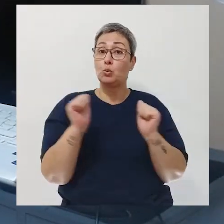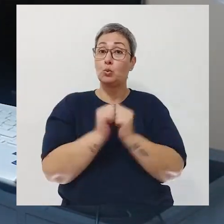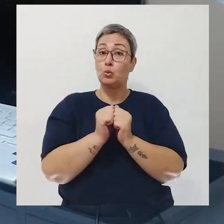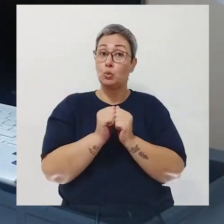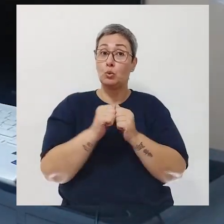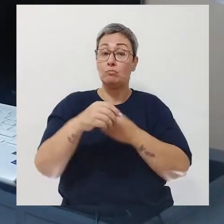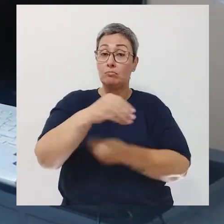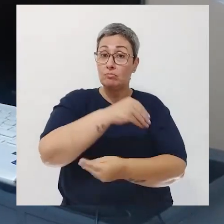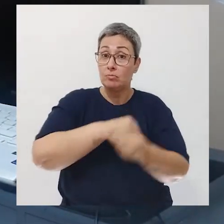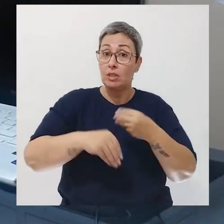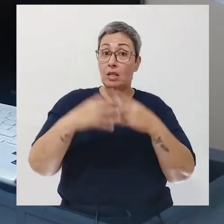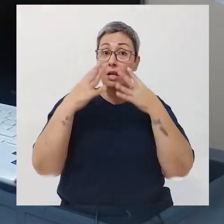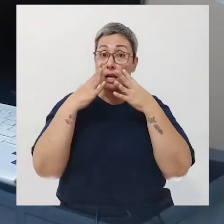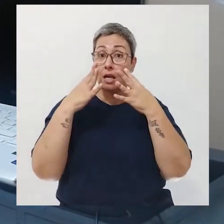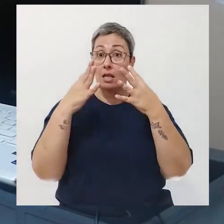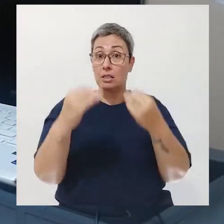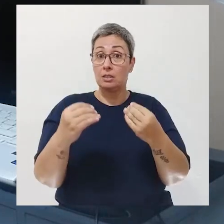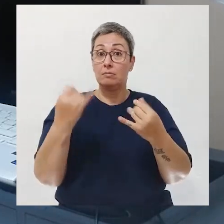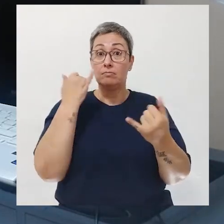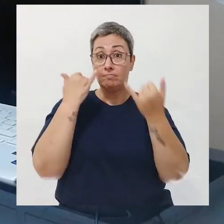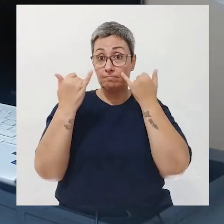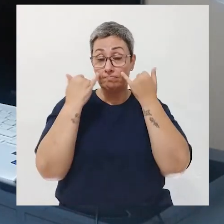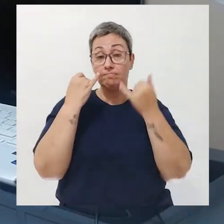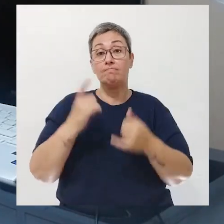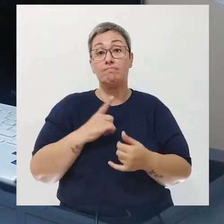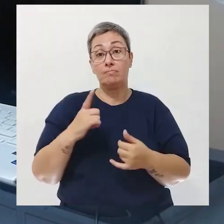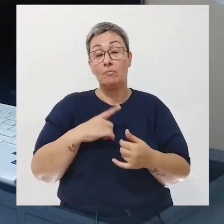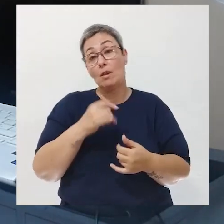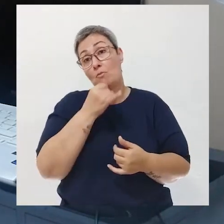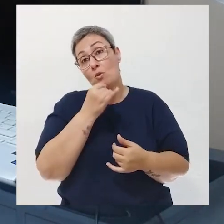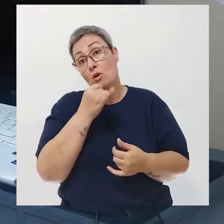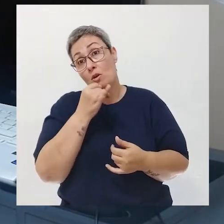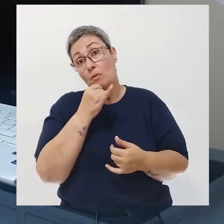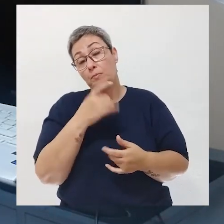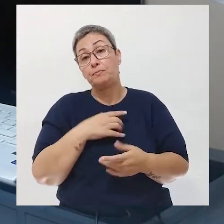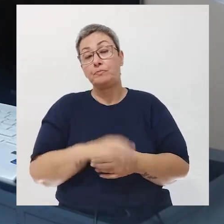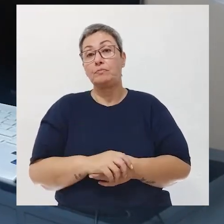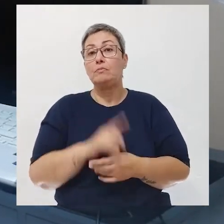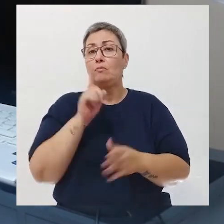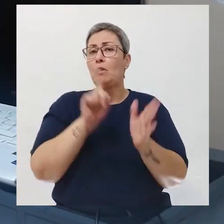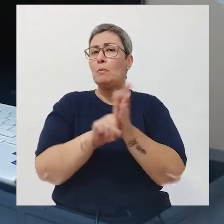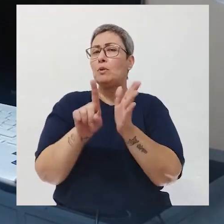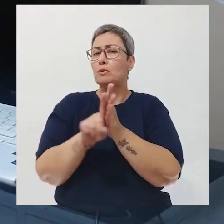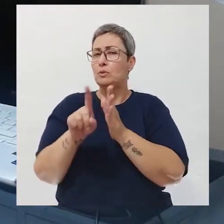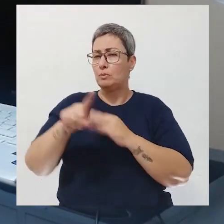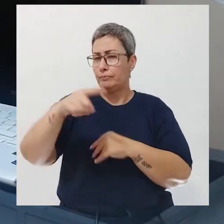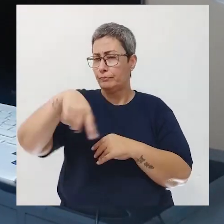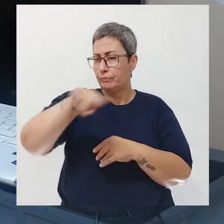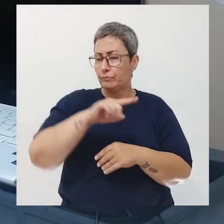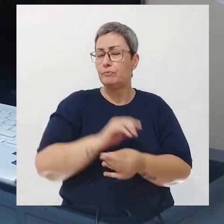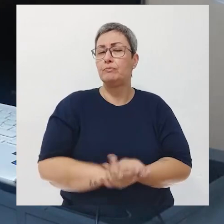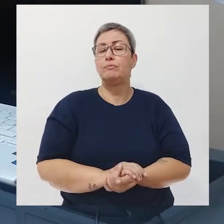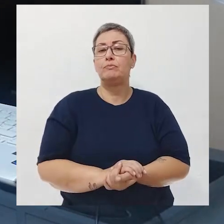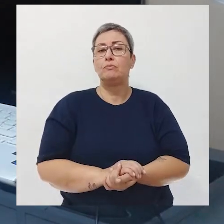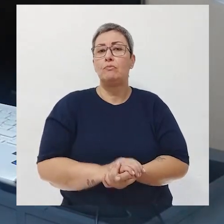convívio, estar sempre atento a essas informações. Por exemplo, eu vou fazer algumas perguntas para